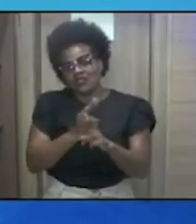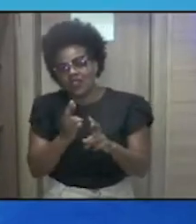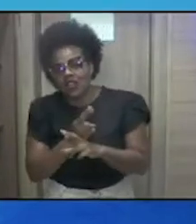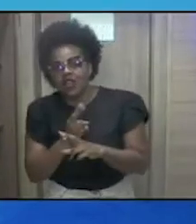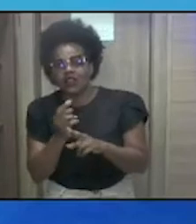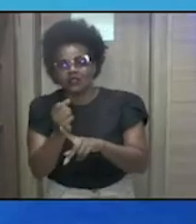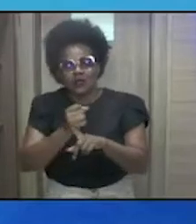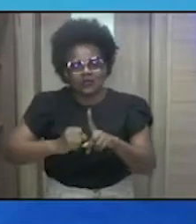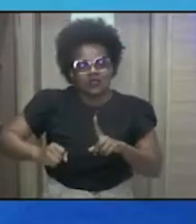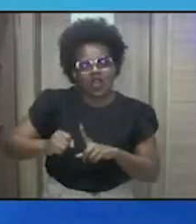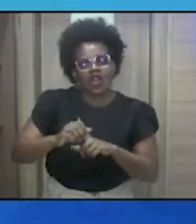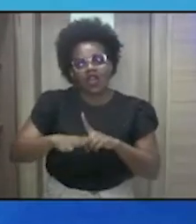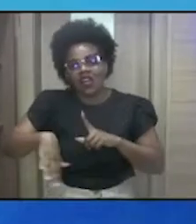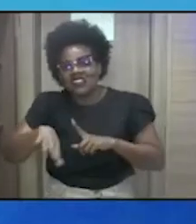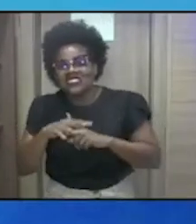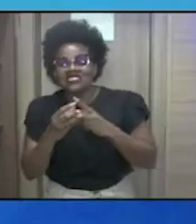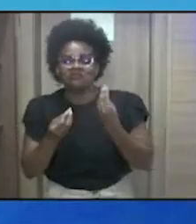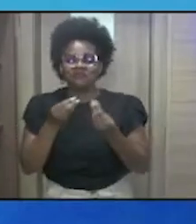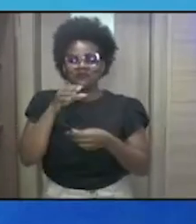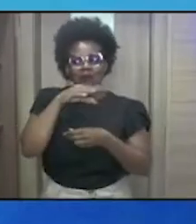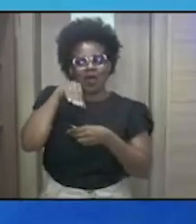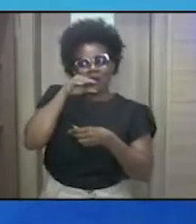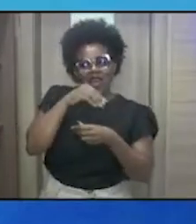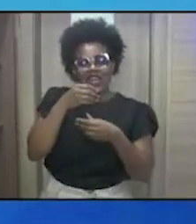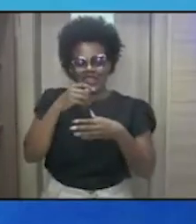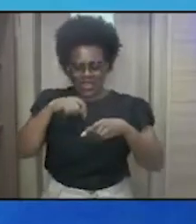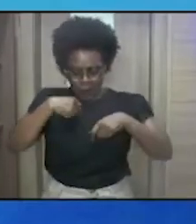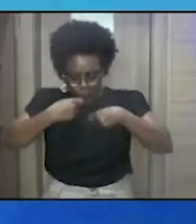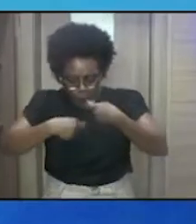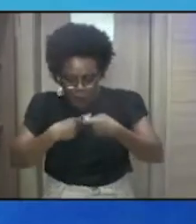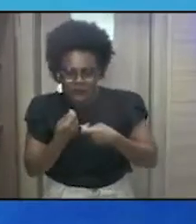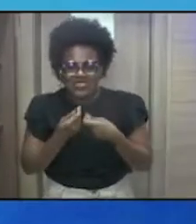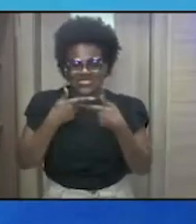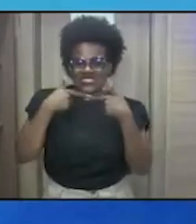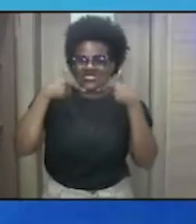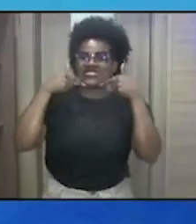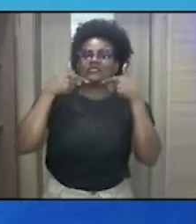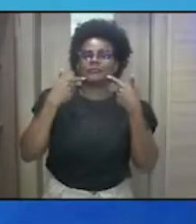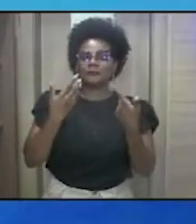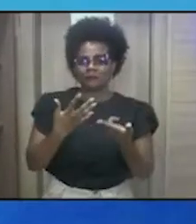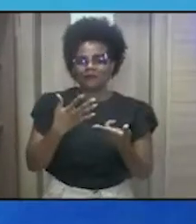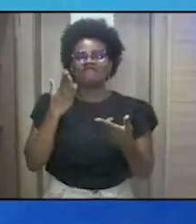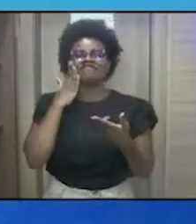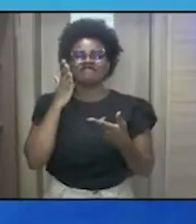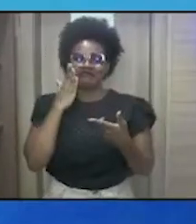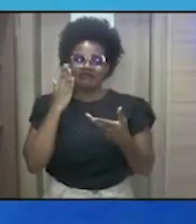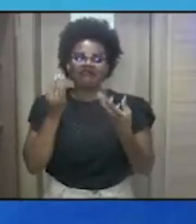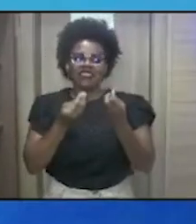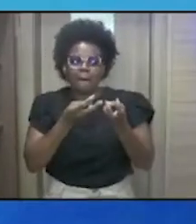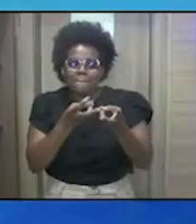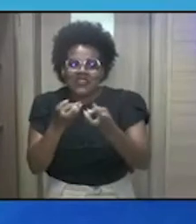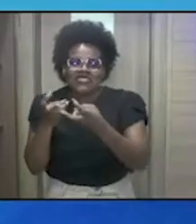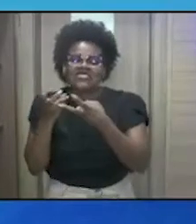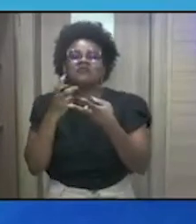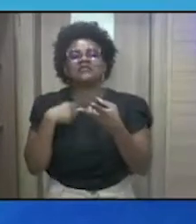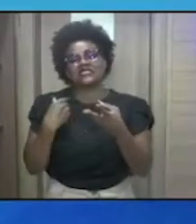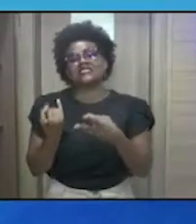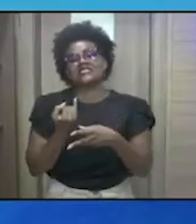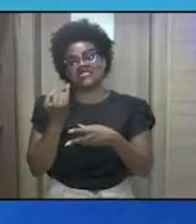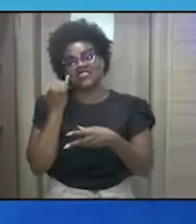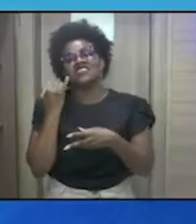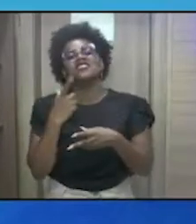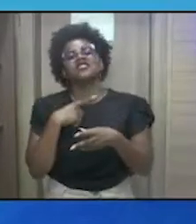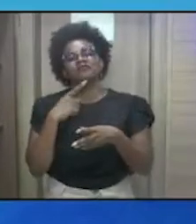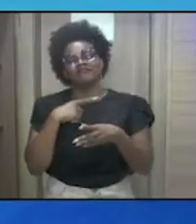a sociedade, no falar, no comer e no sorrir. Então, são elementos de autopercepção muito importantes